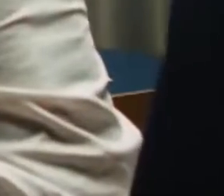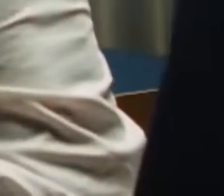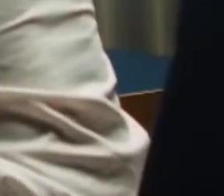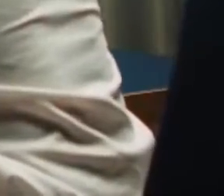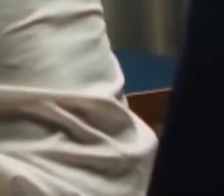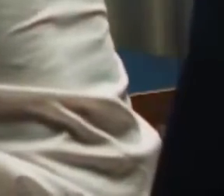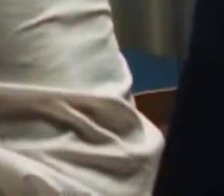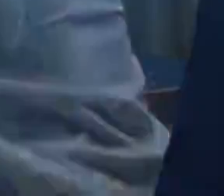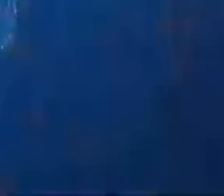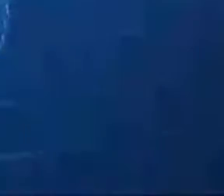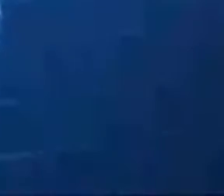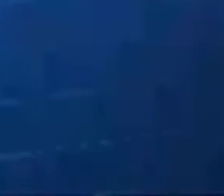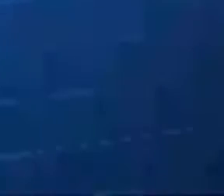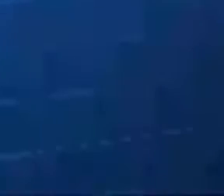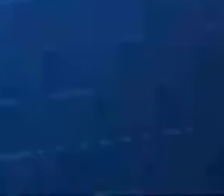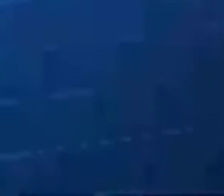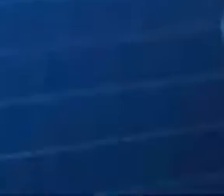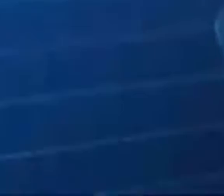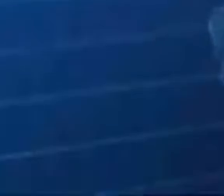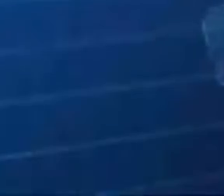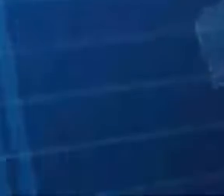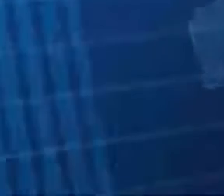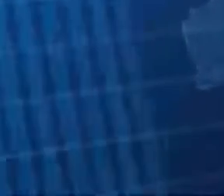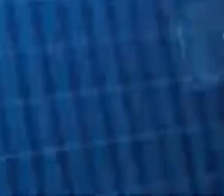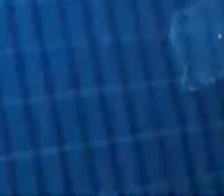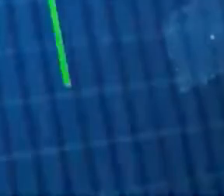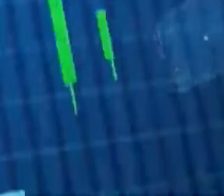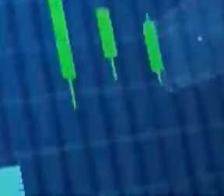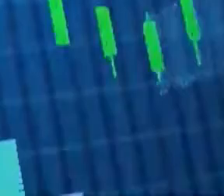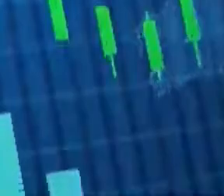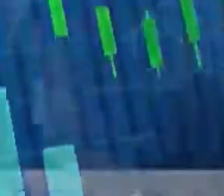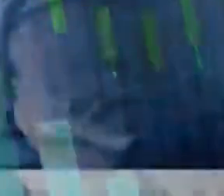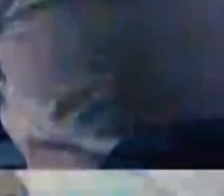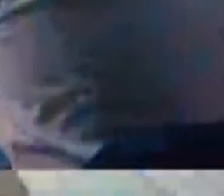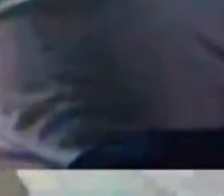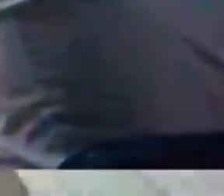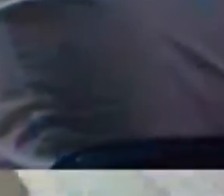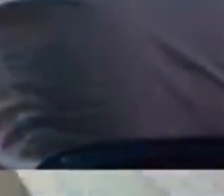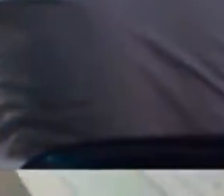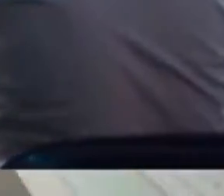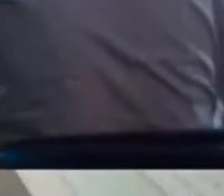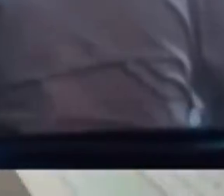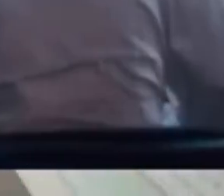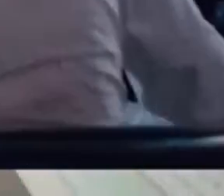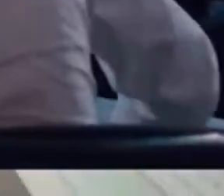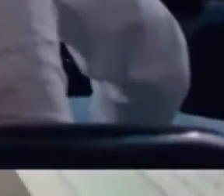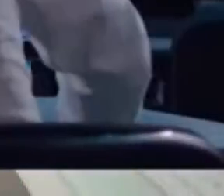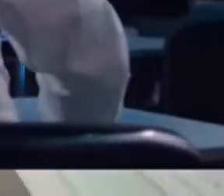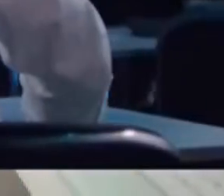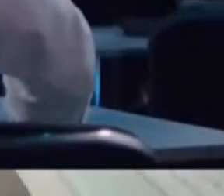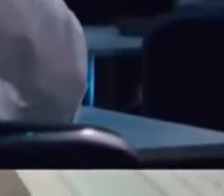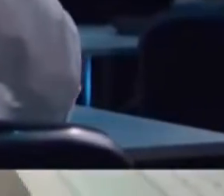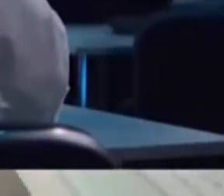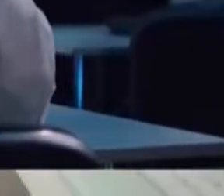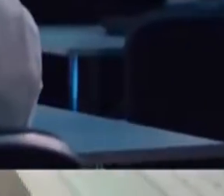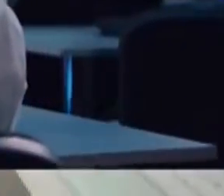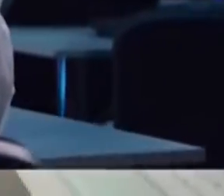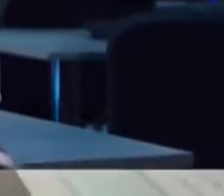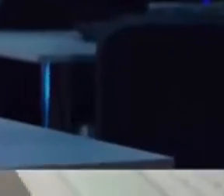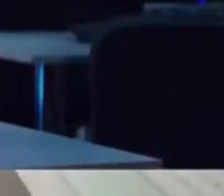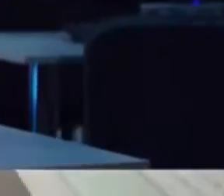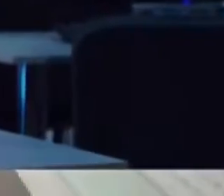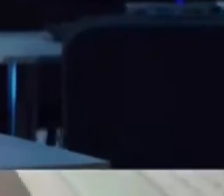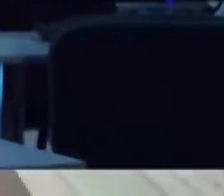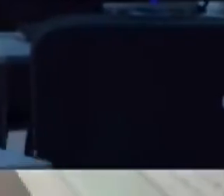longo prazo. Você compra uma ação de uma empresa, talvez uma corretora de um banco, né, que tem uma